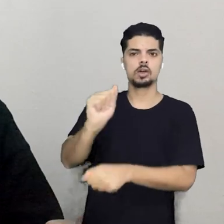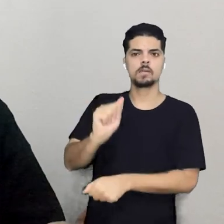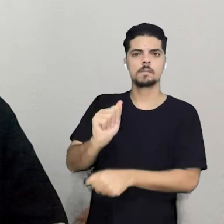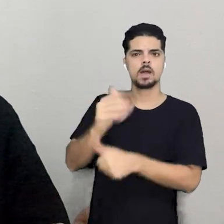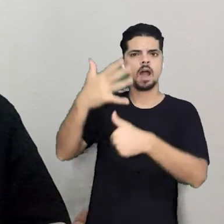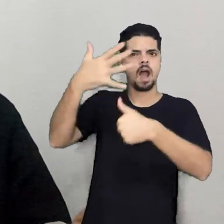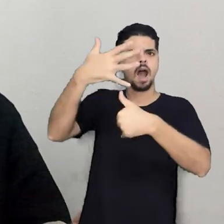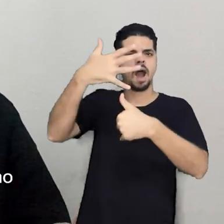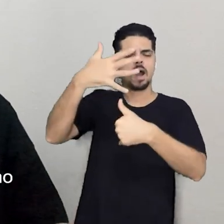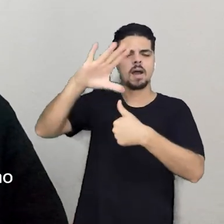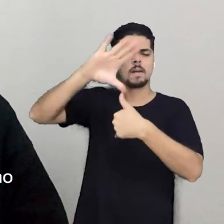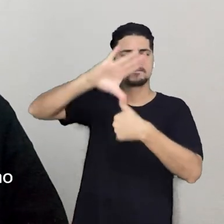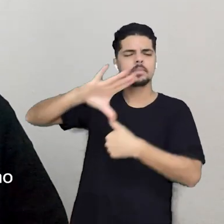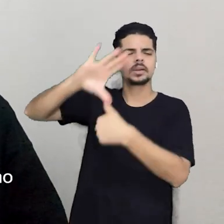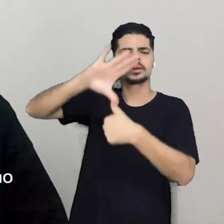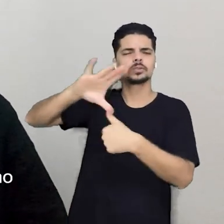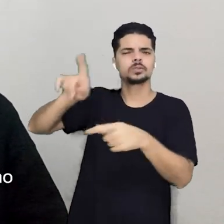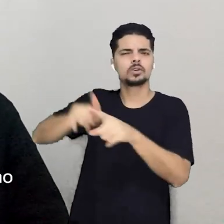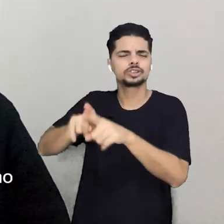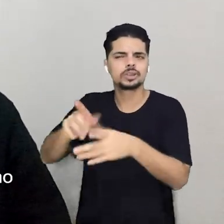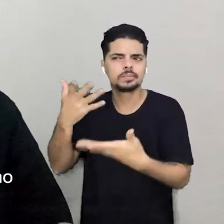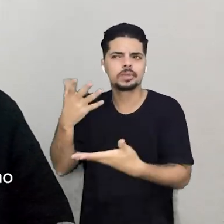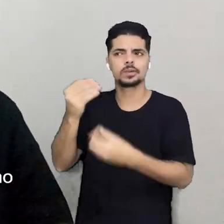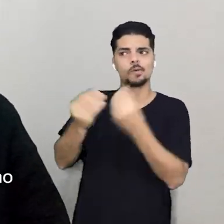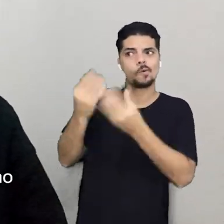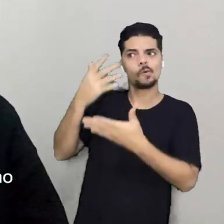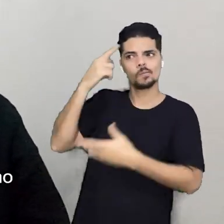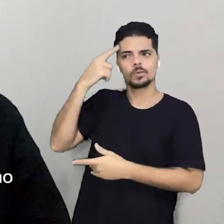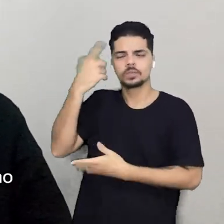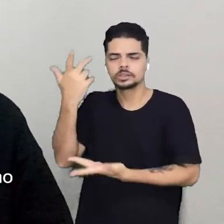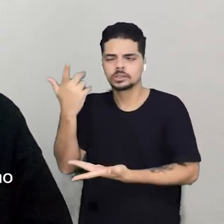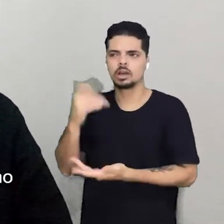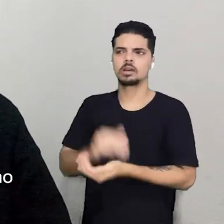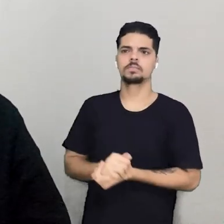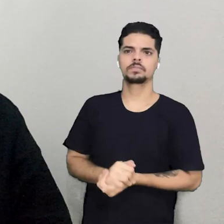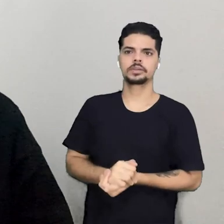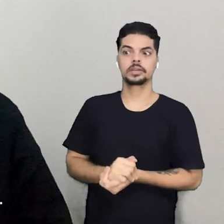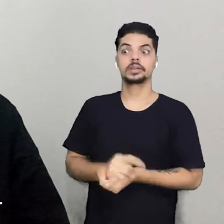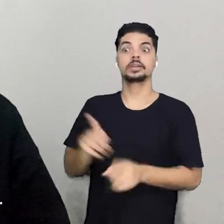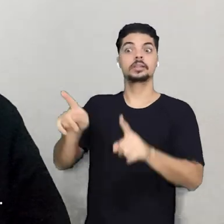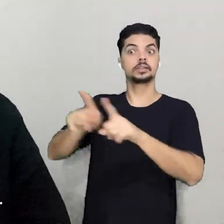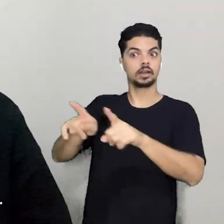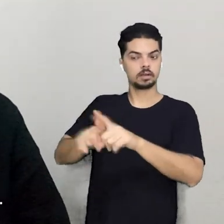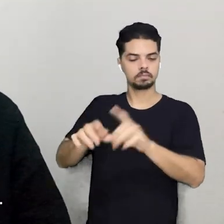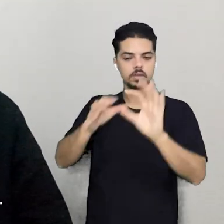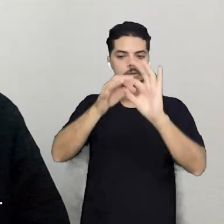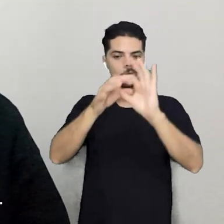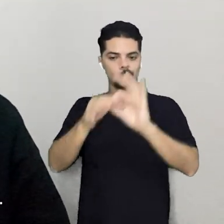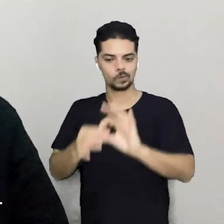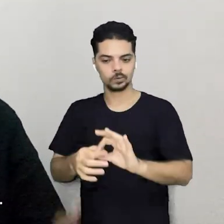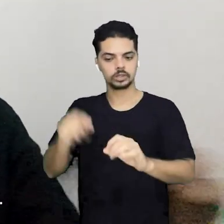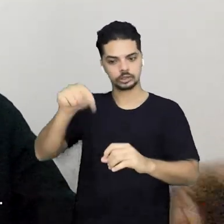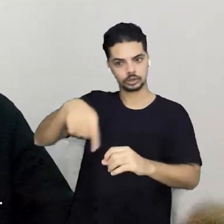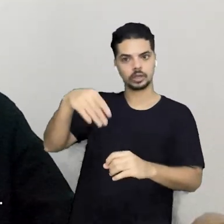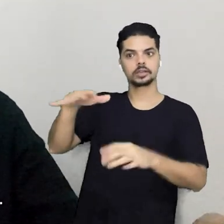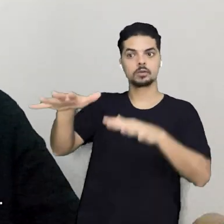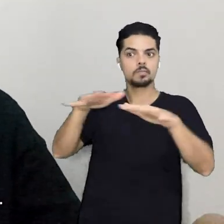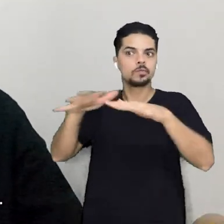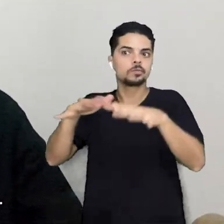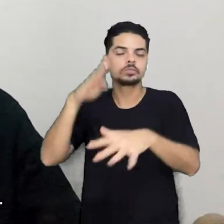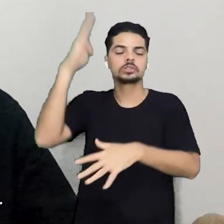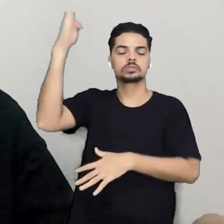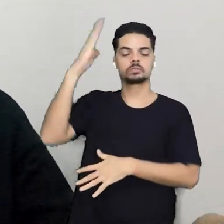imigrantes europeus, a influência britânica sobre o governo português e, claro, a situação do Brasil perante todas